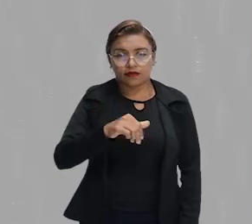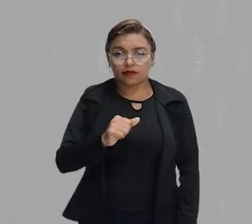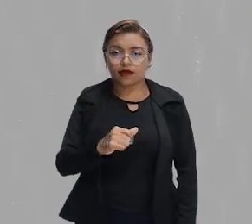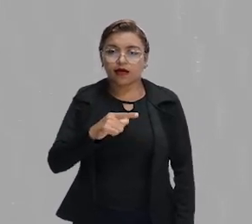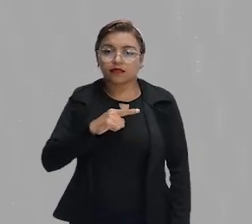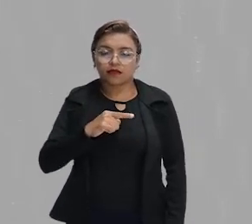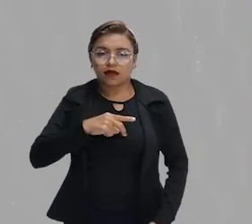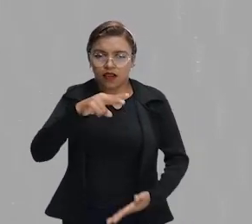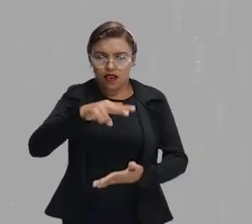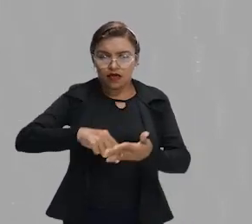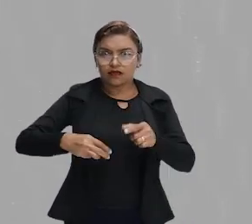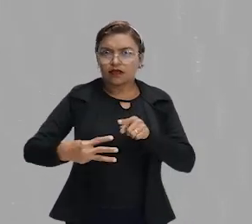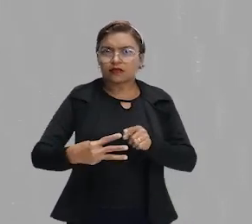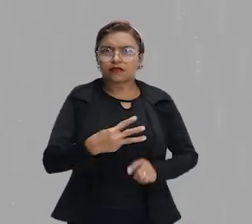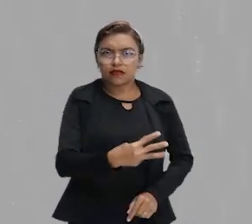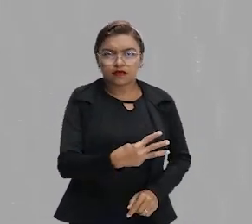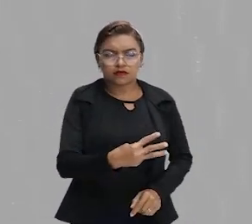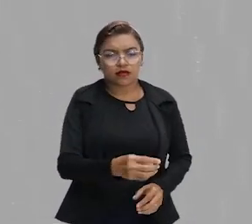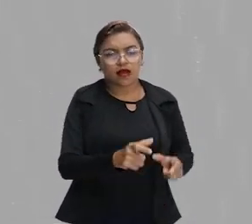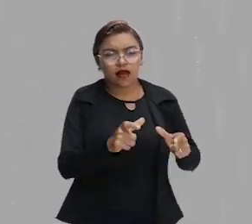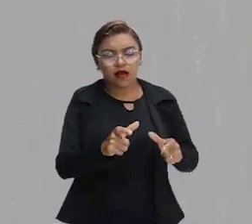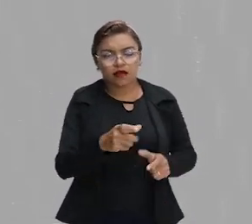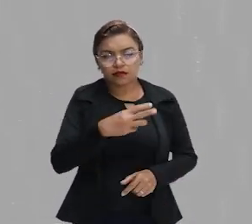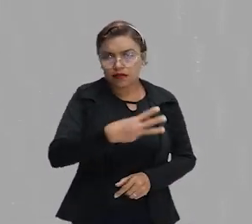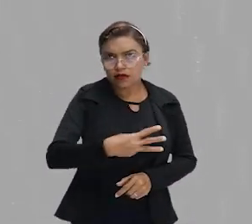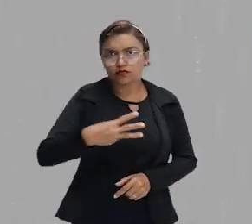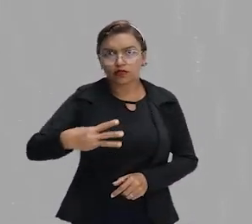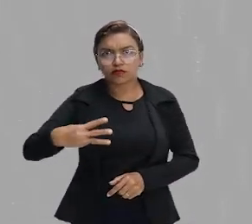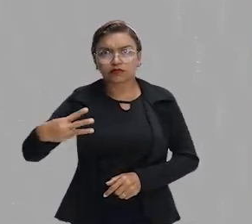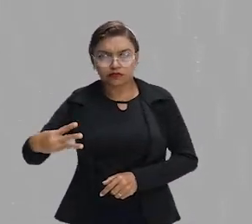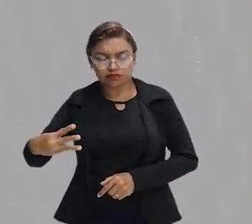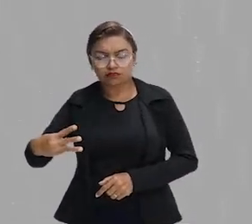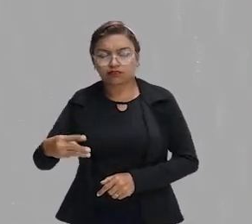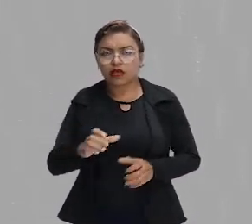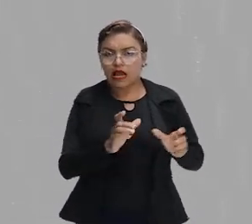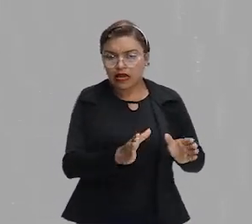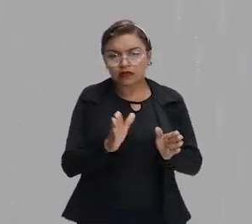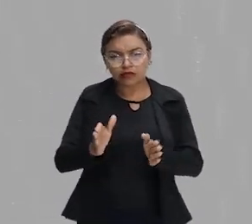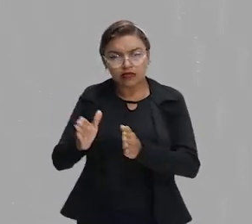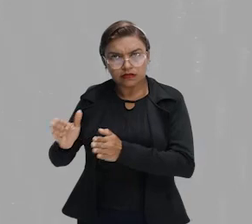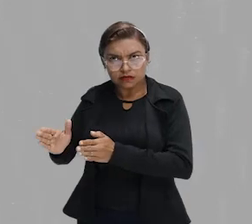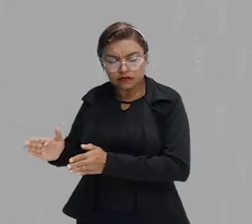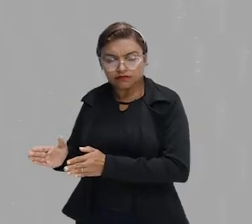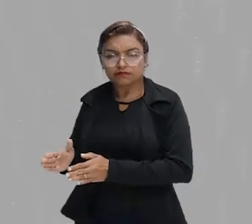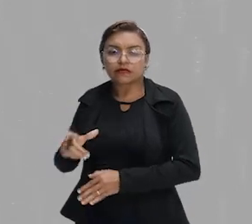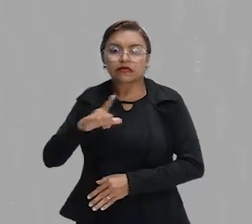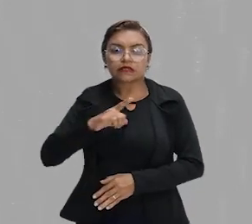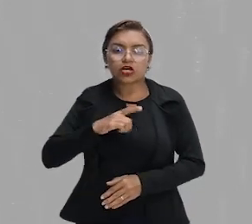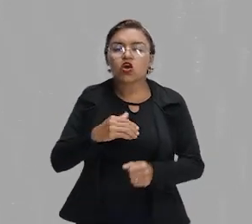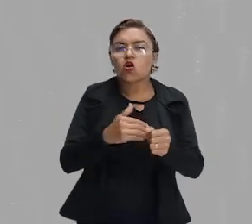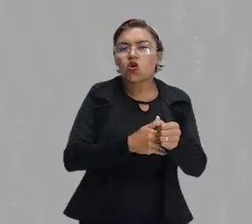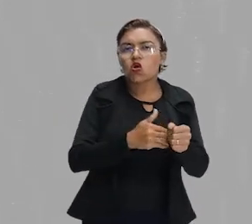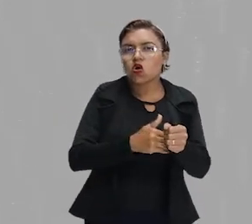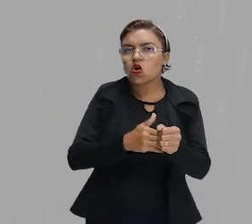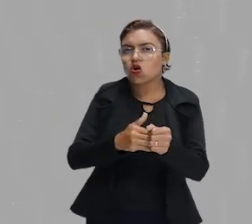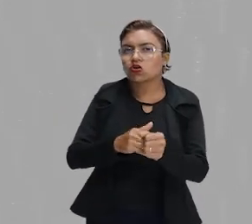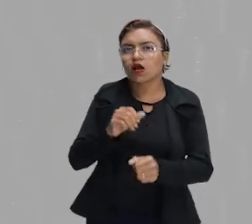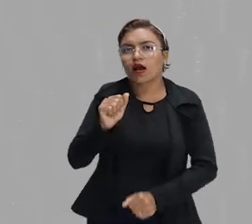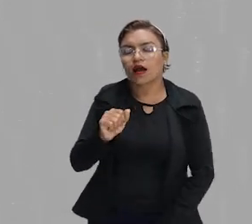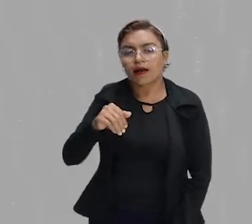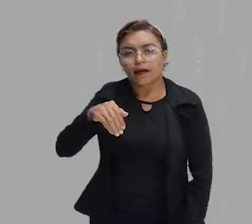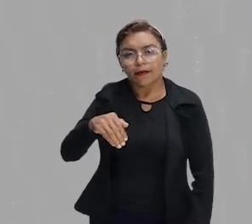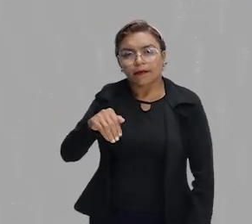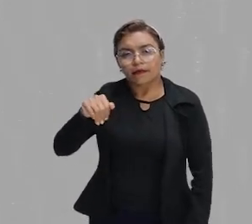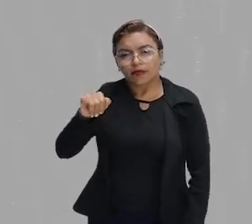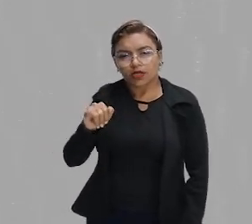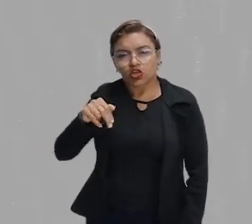de 3 em 3. A cada 3 bases nitrogenadas, eu tenho ali a codificação de um aminoácido.